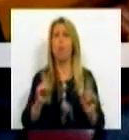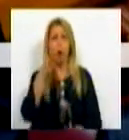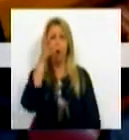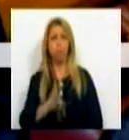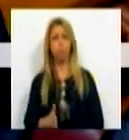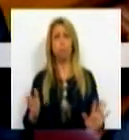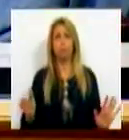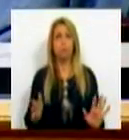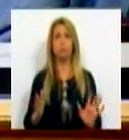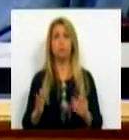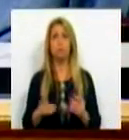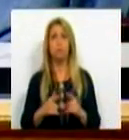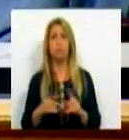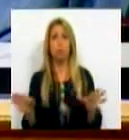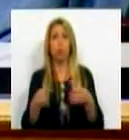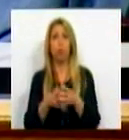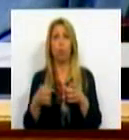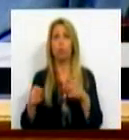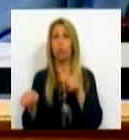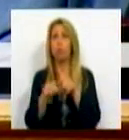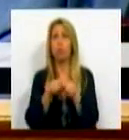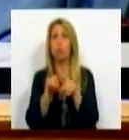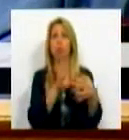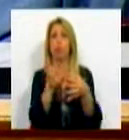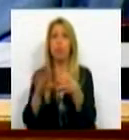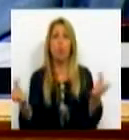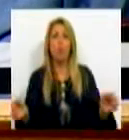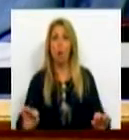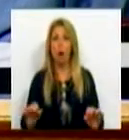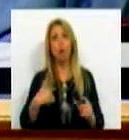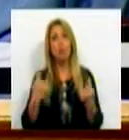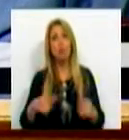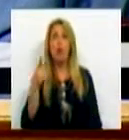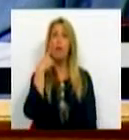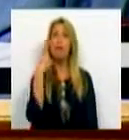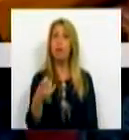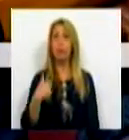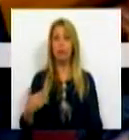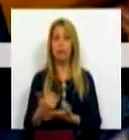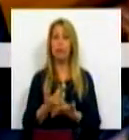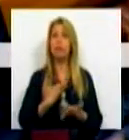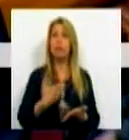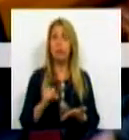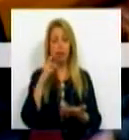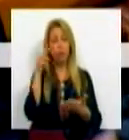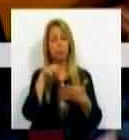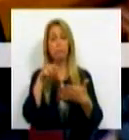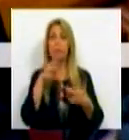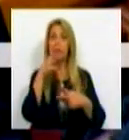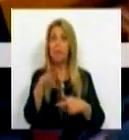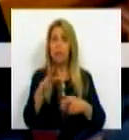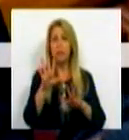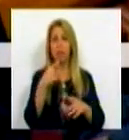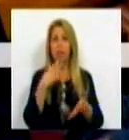forças políticas. Eu apenas constatei o que esses dados nos dizem, que não é verdade que as exportações